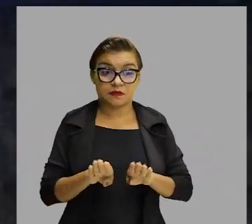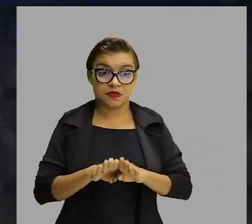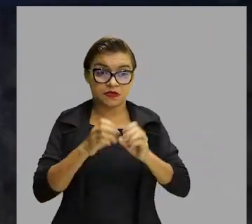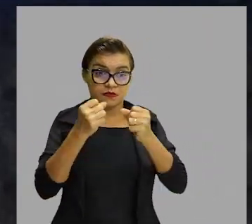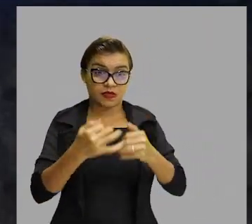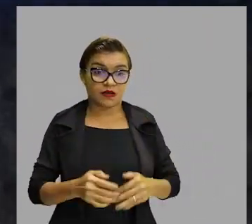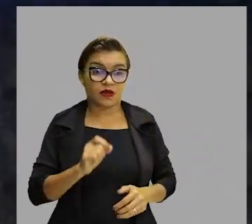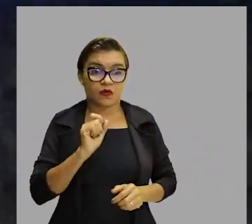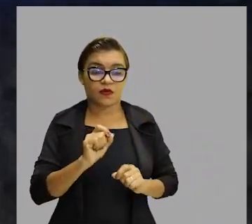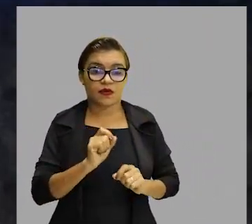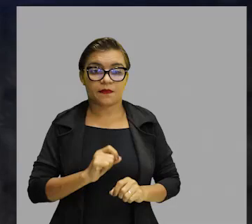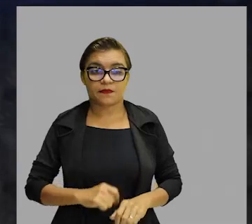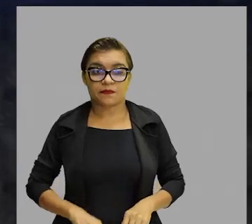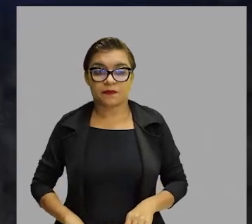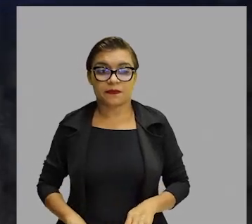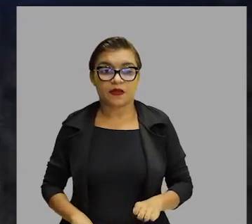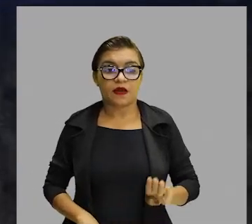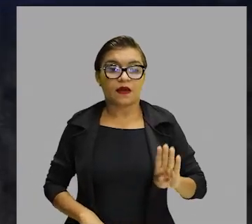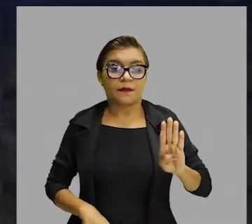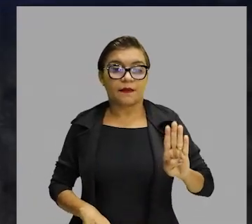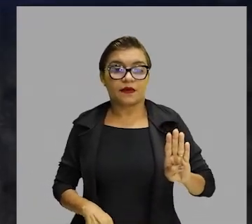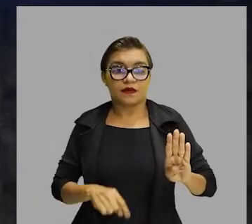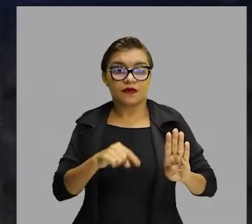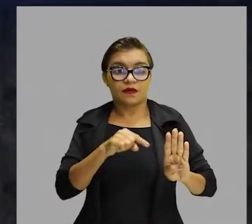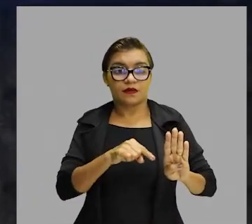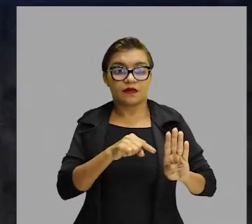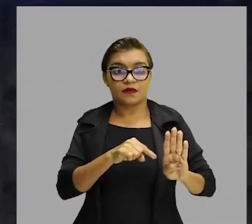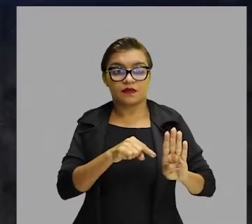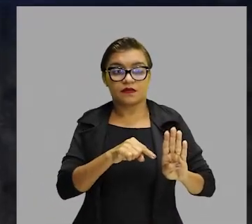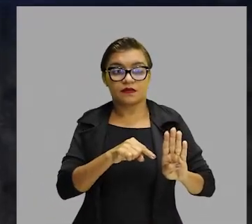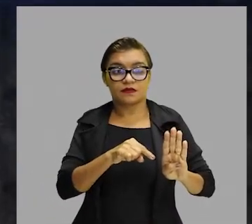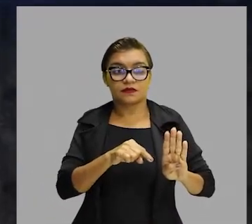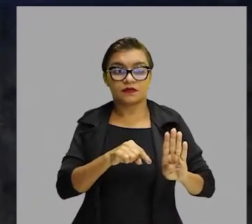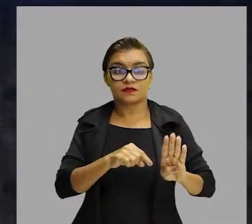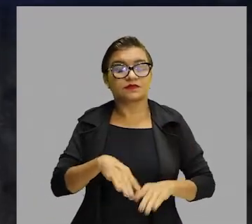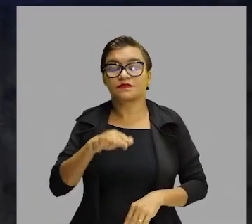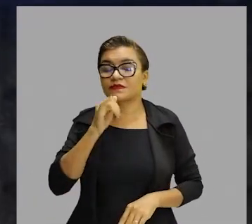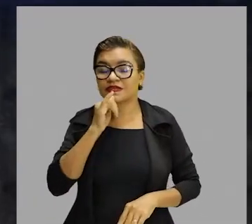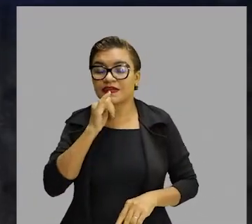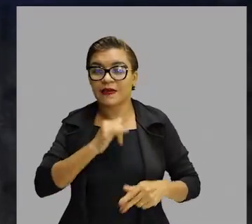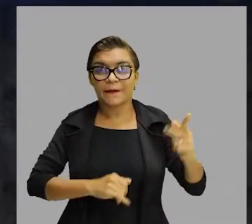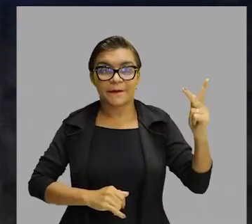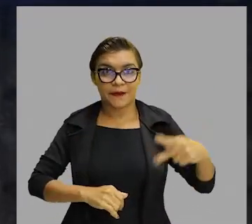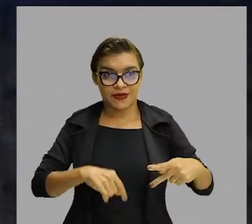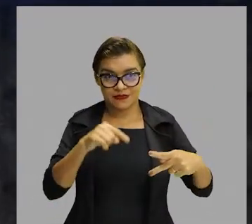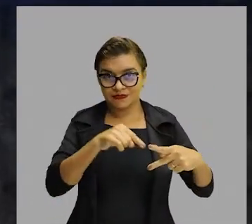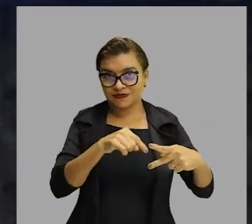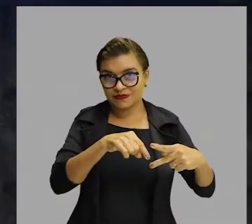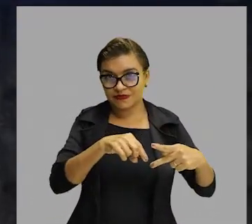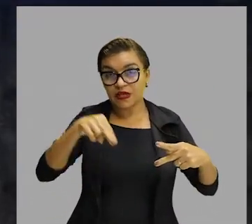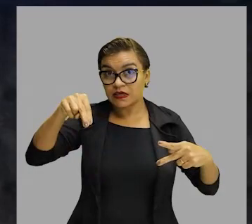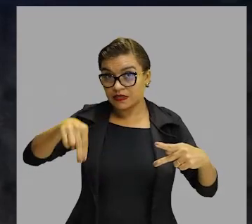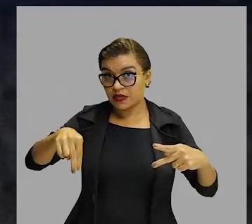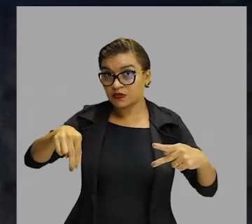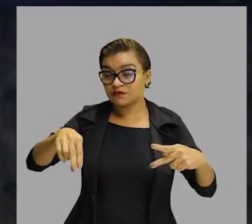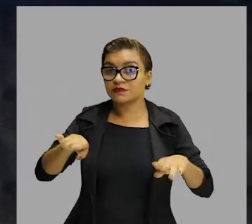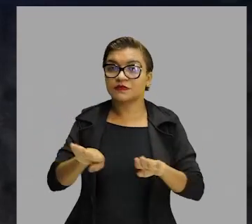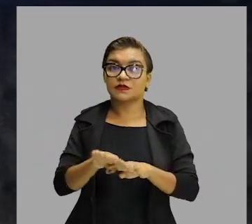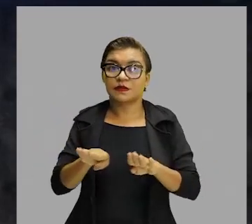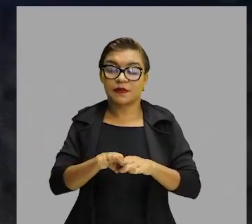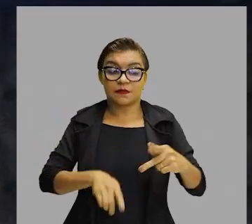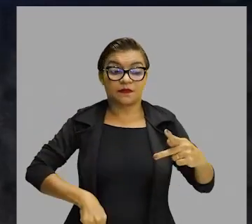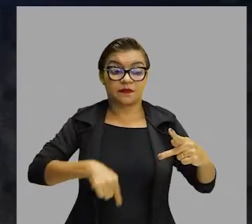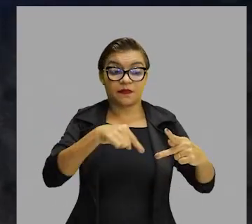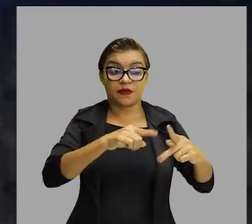a parte P, que é o anodo, e a parte N, que é cátodo, certo? É chamado de P, que é